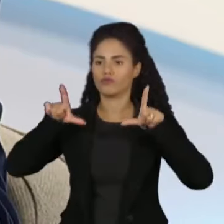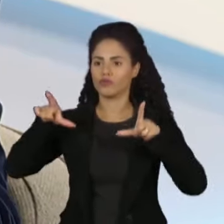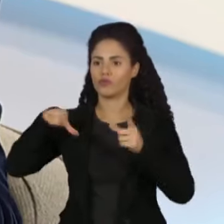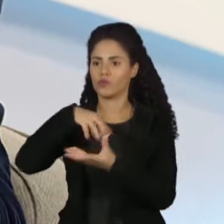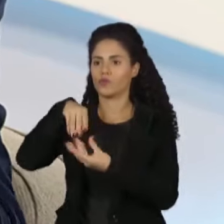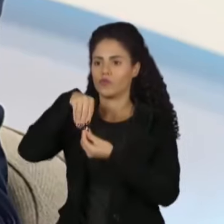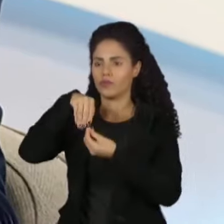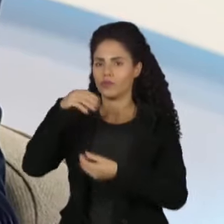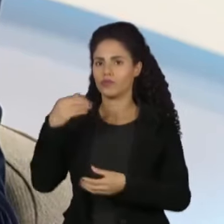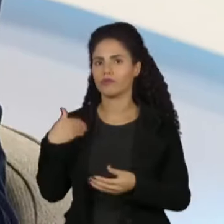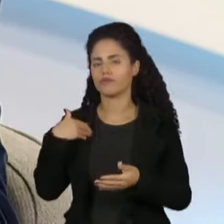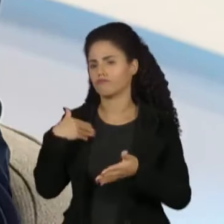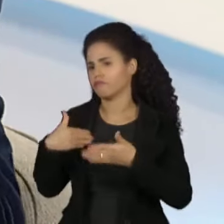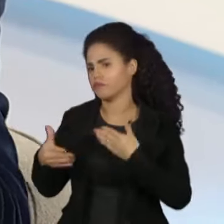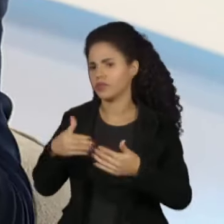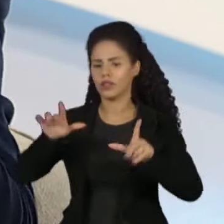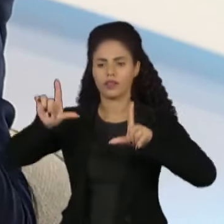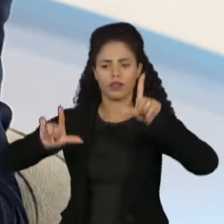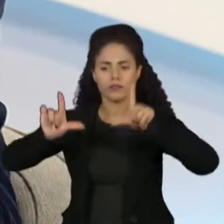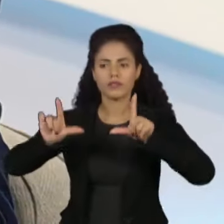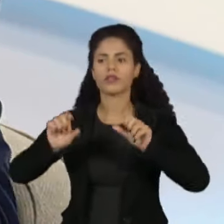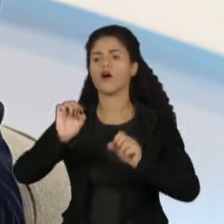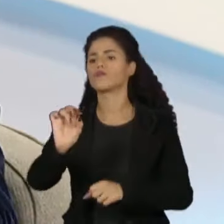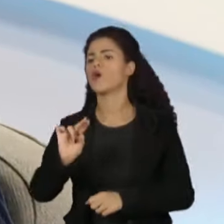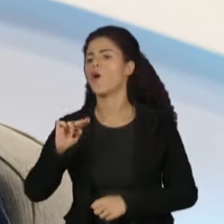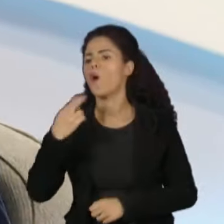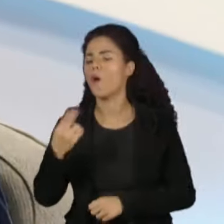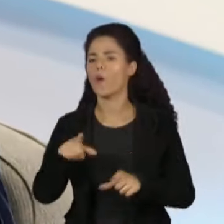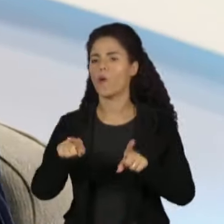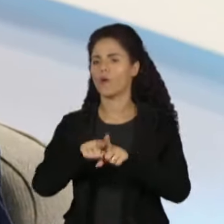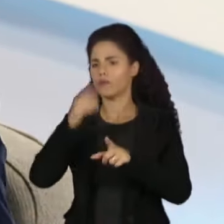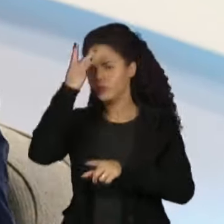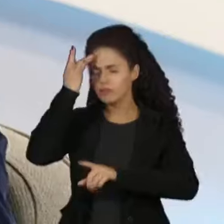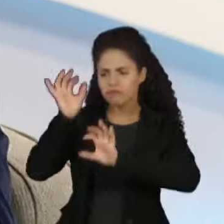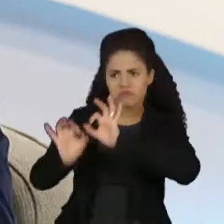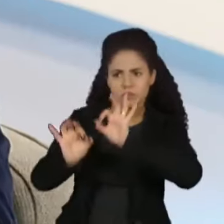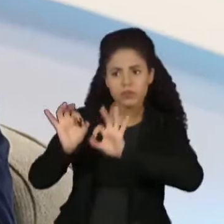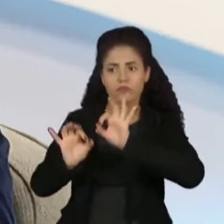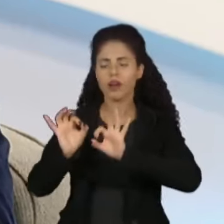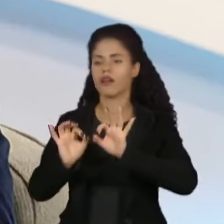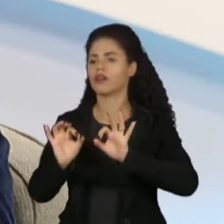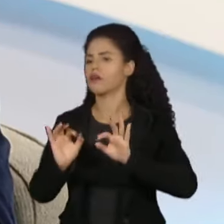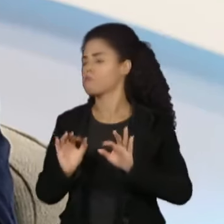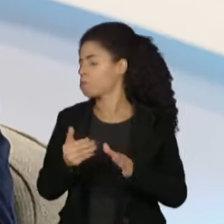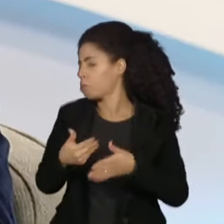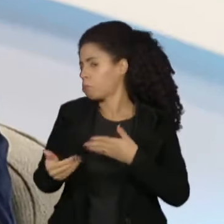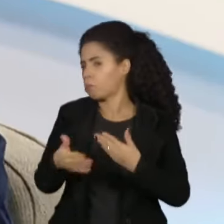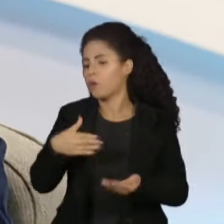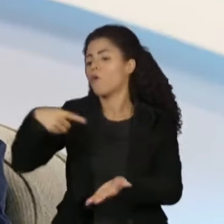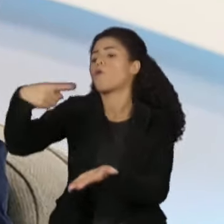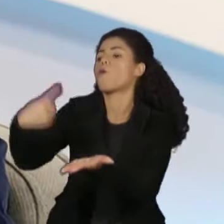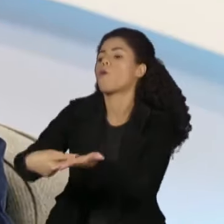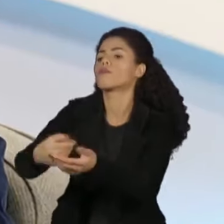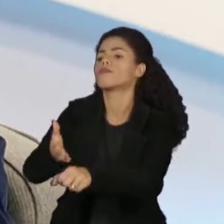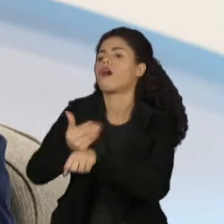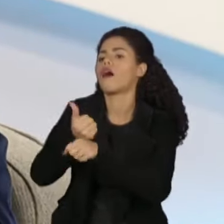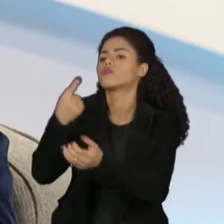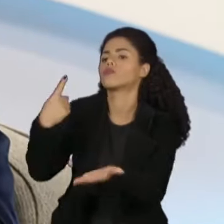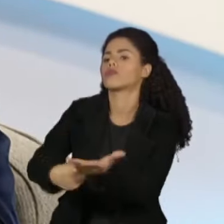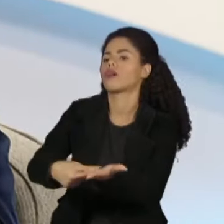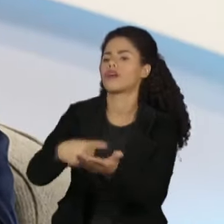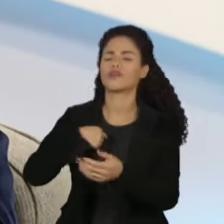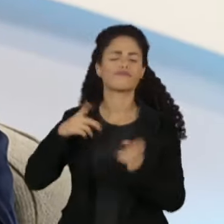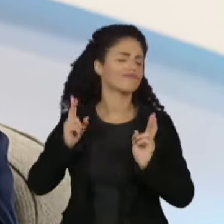né com ou com a televisão ou com o produtor do do programa que você tá fazendo eu sempre atuei